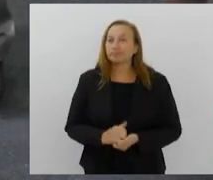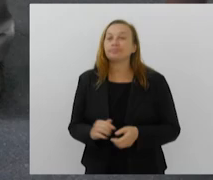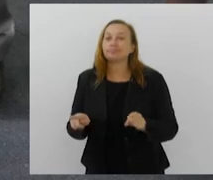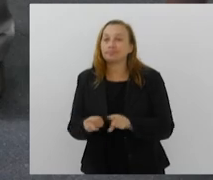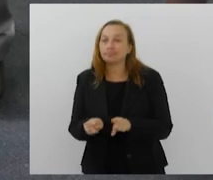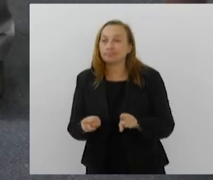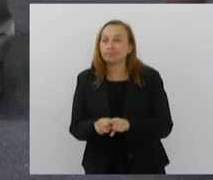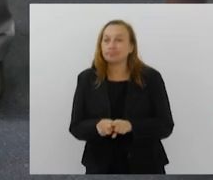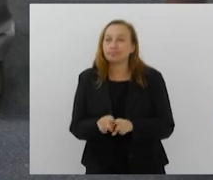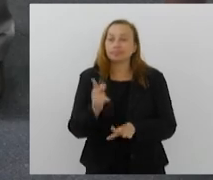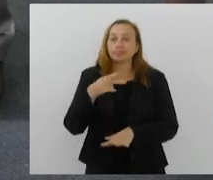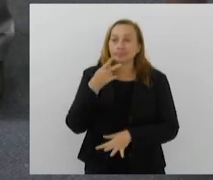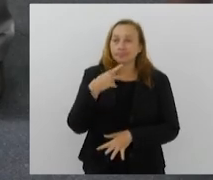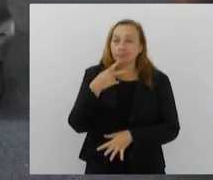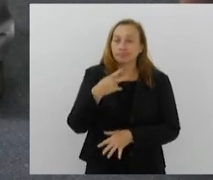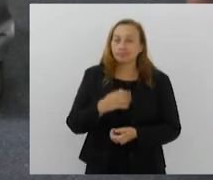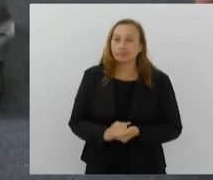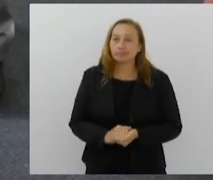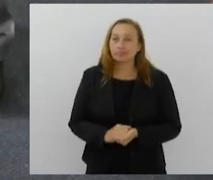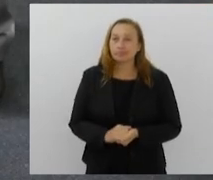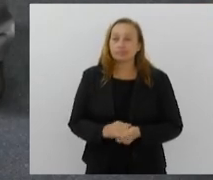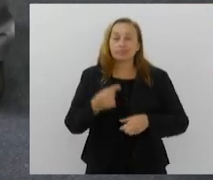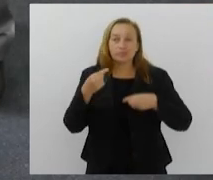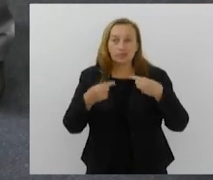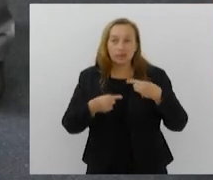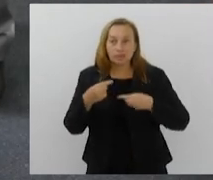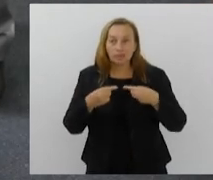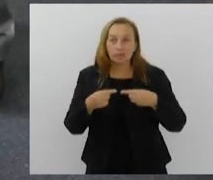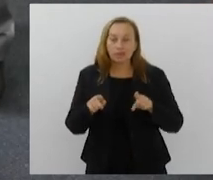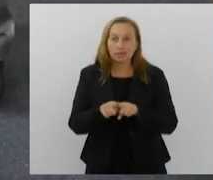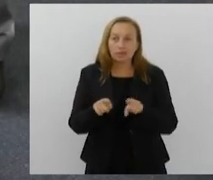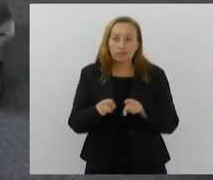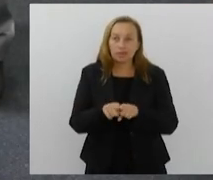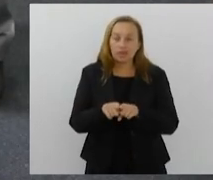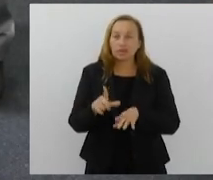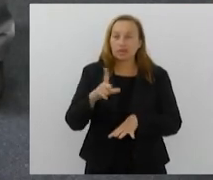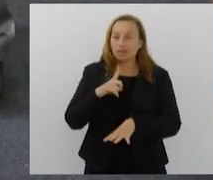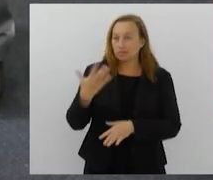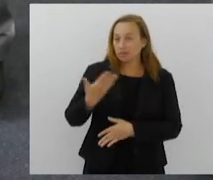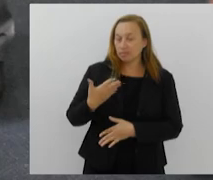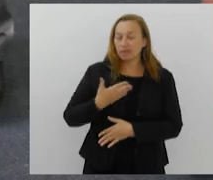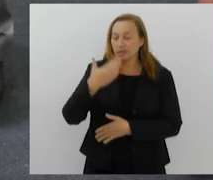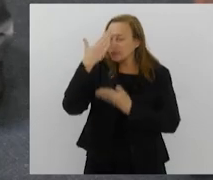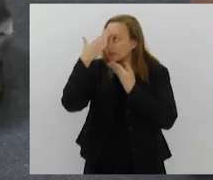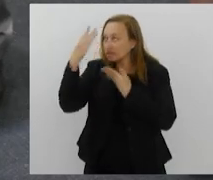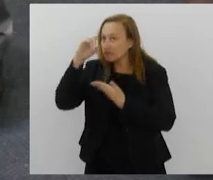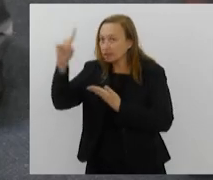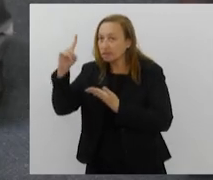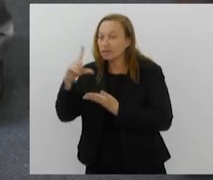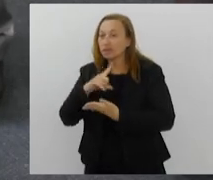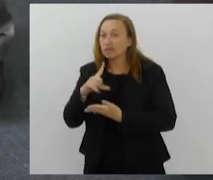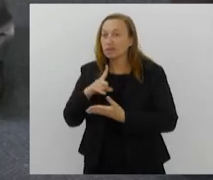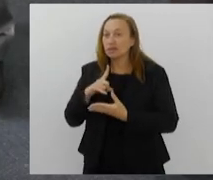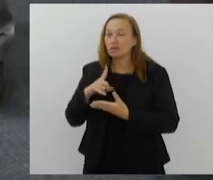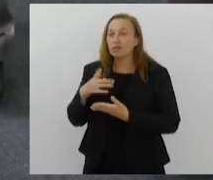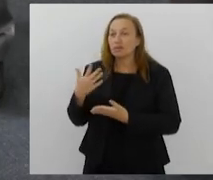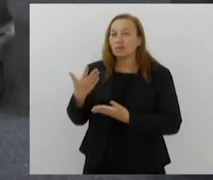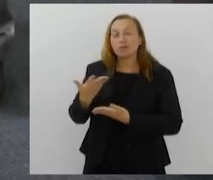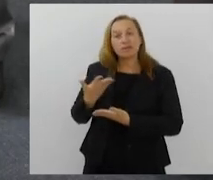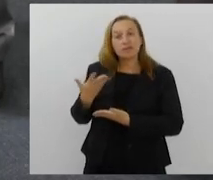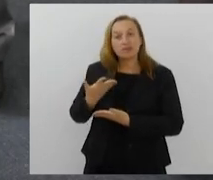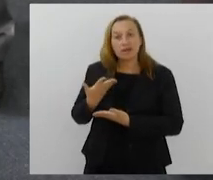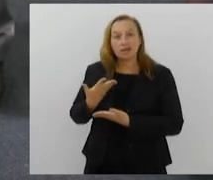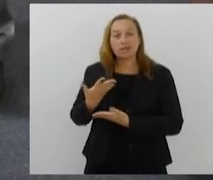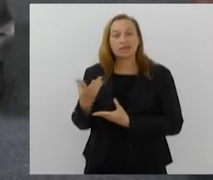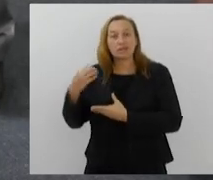também dizer que na política a gente também se faz amigo. Né. Graças a Deus eu tenho construído uma amizade aqui dentro